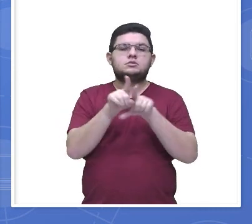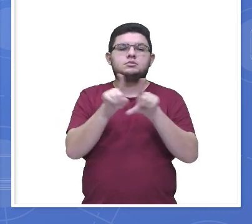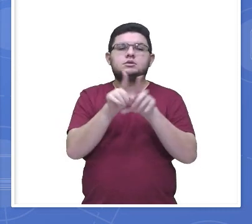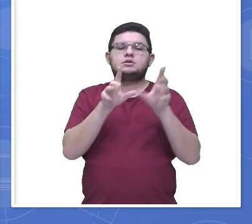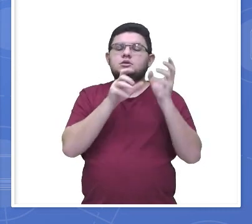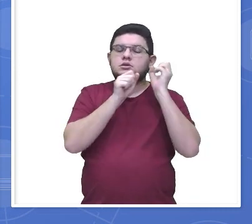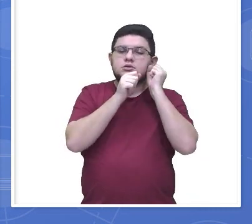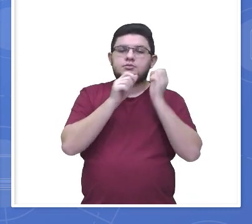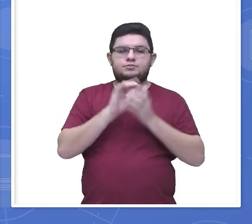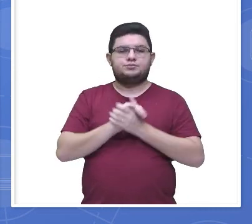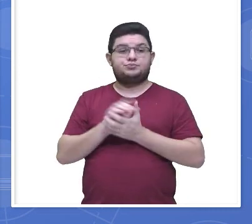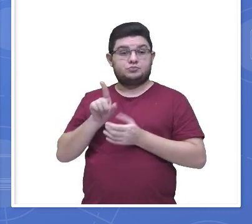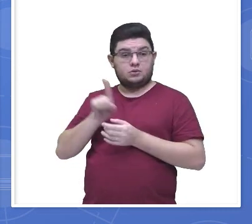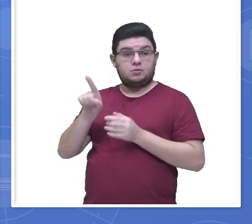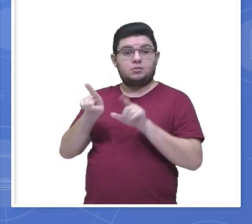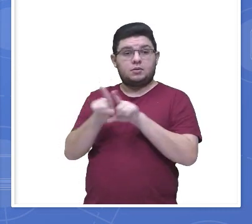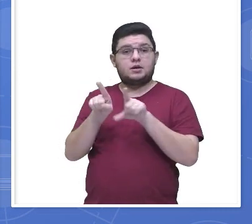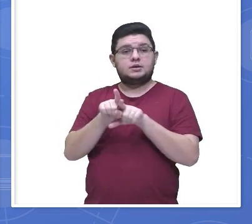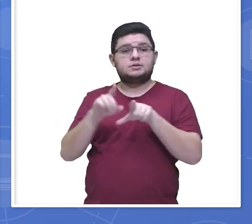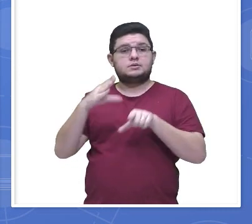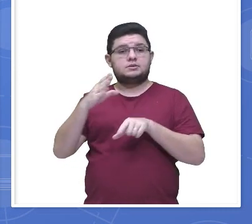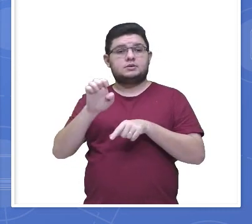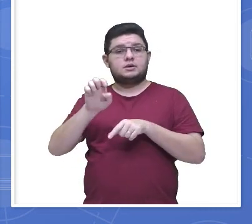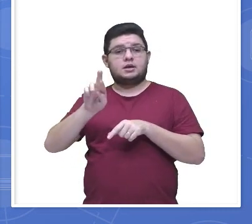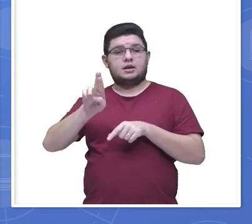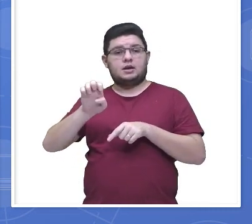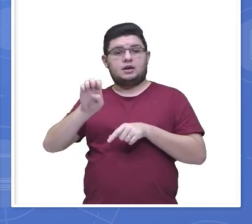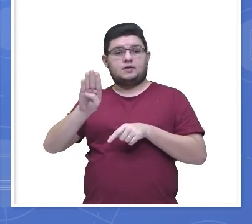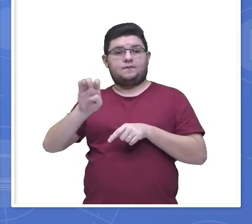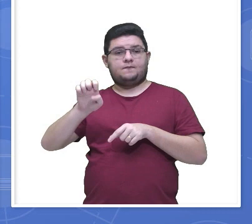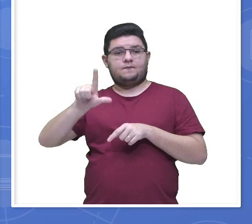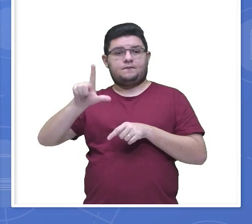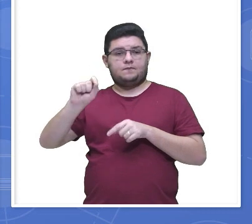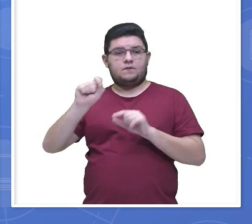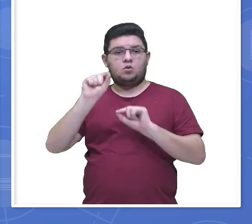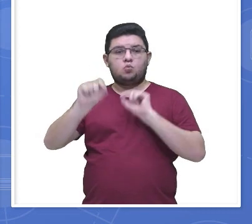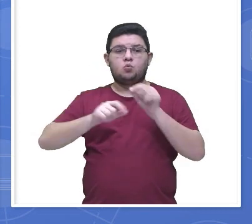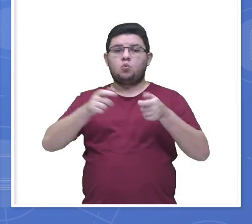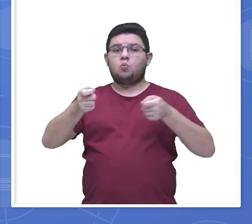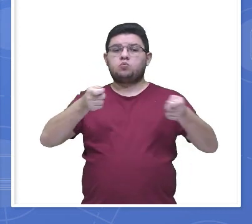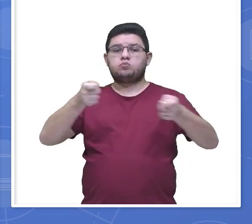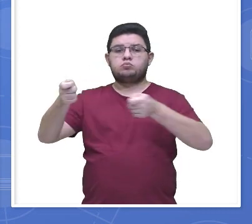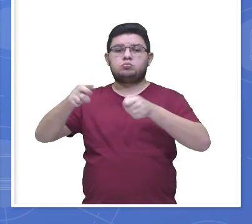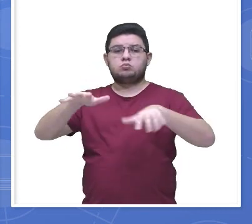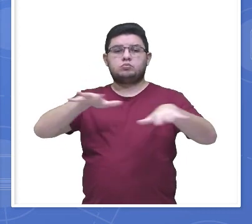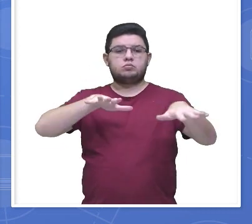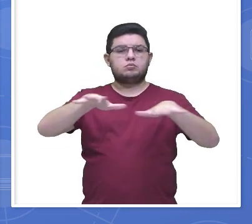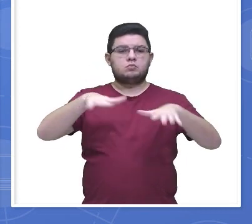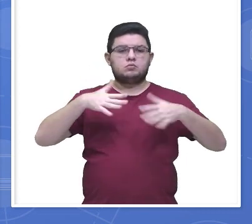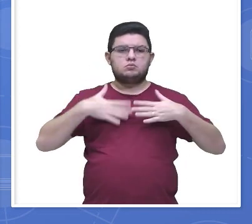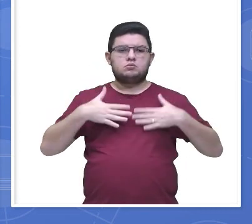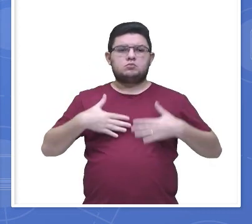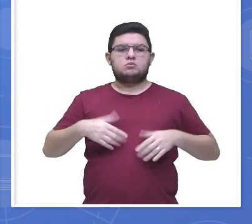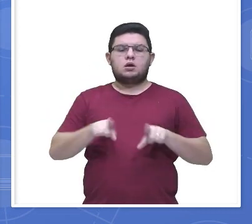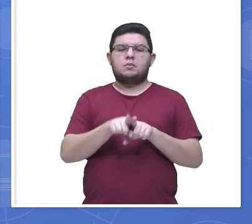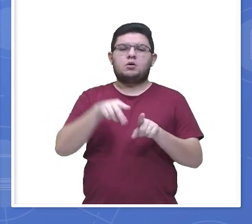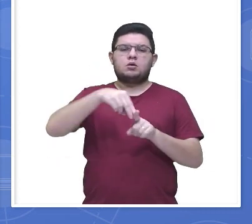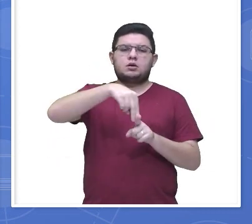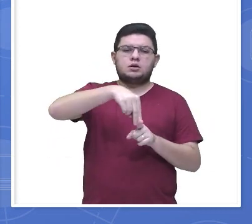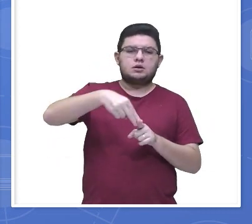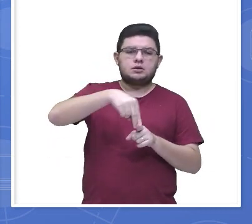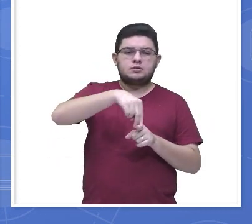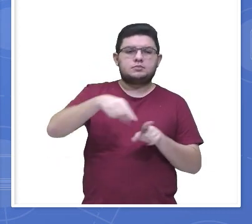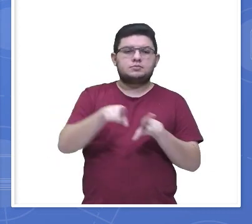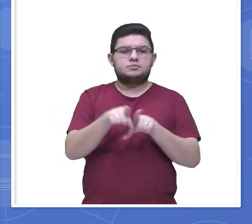nosso equilíbrio, tá? Recebe impulsos de diversas partes do corpo e faz a conexão entre o